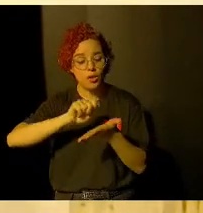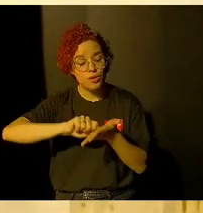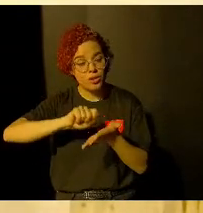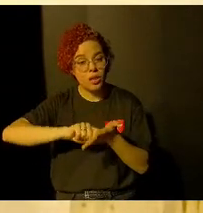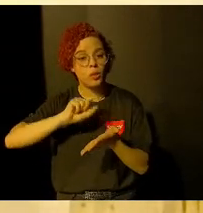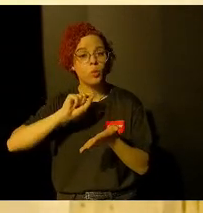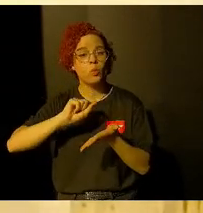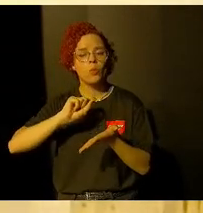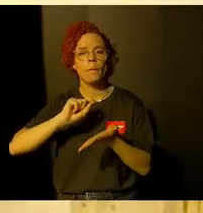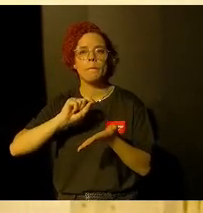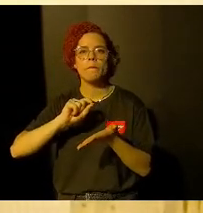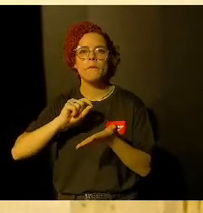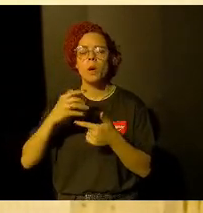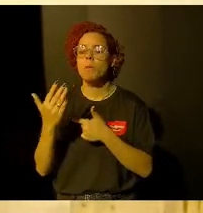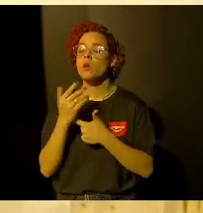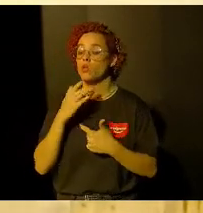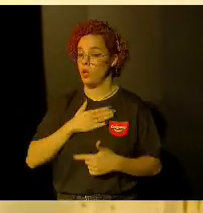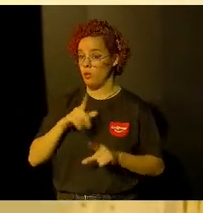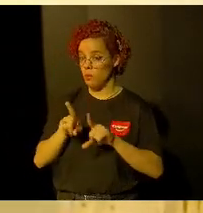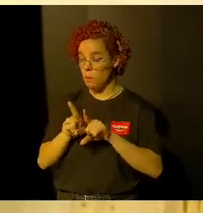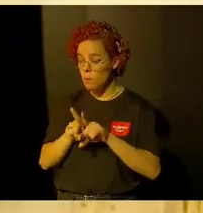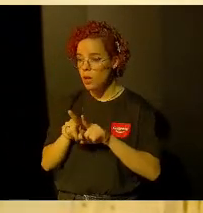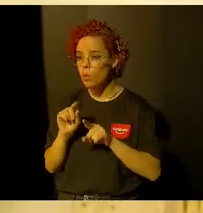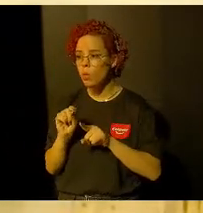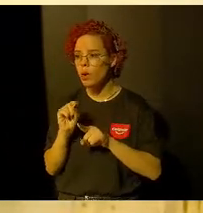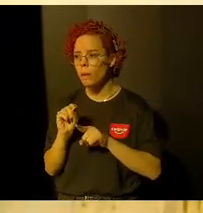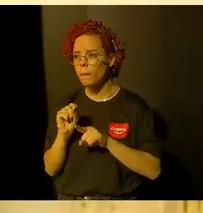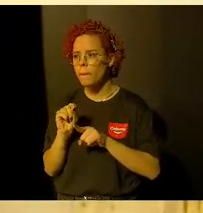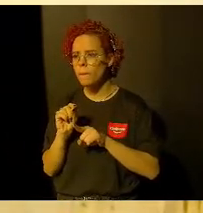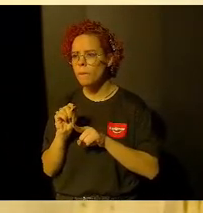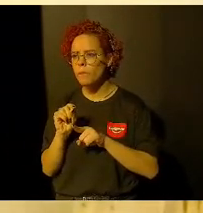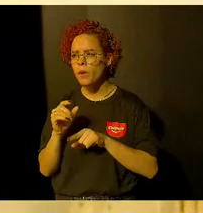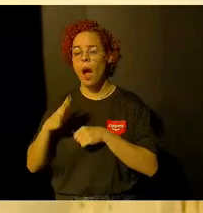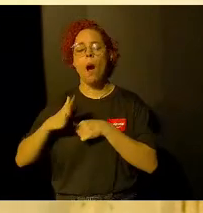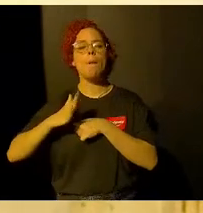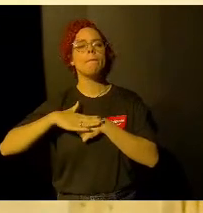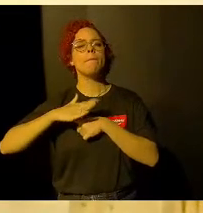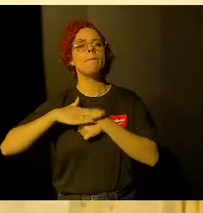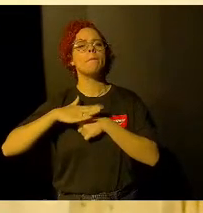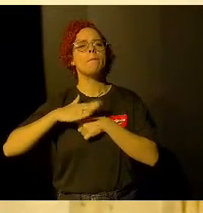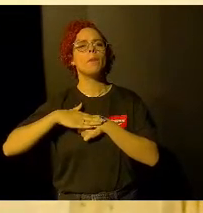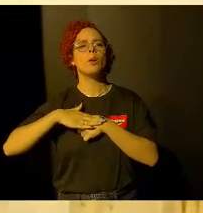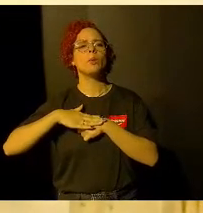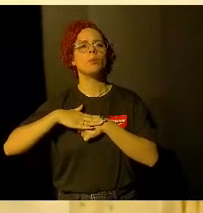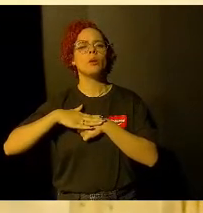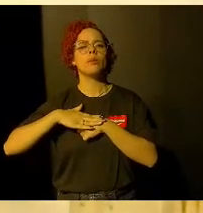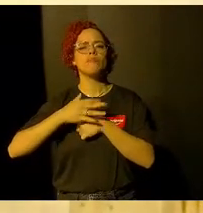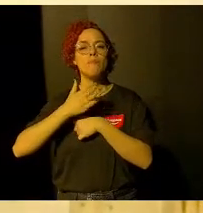me ajuda também a Contrariar Este é a minha própria crítica